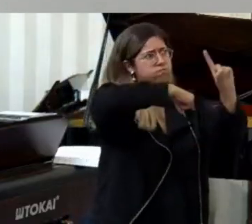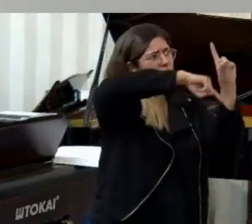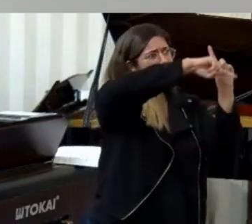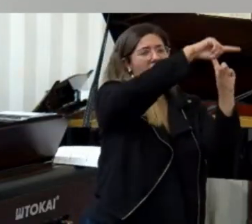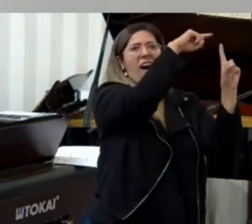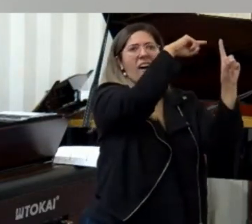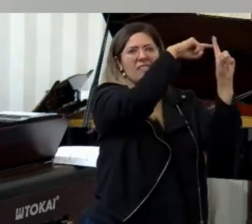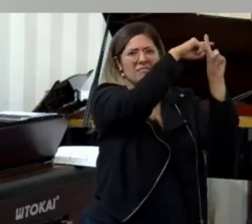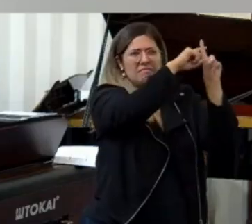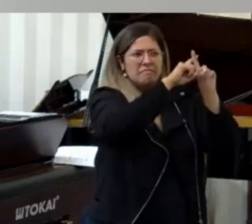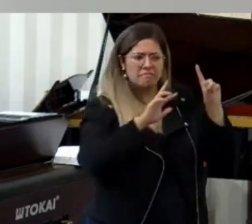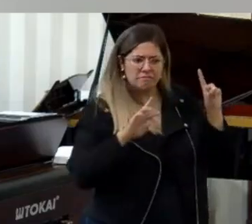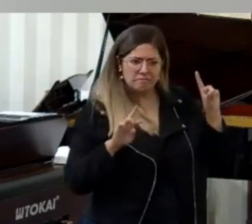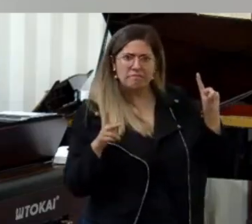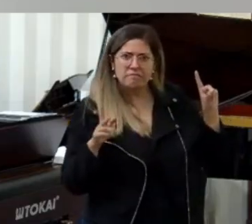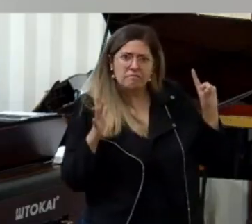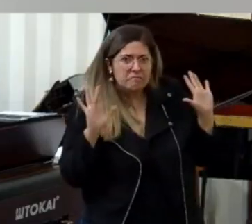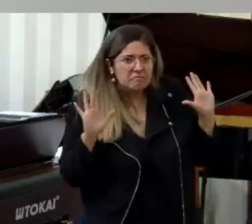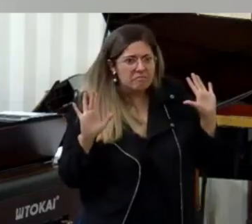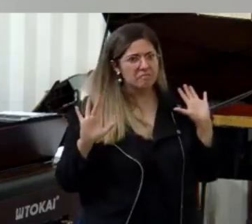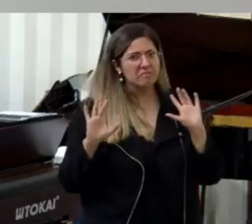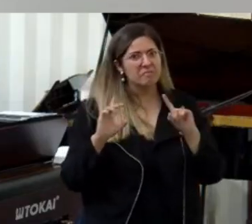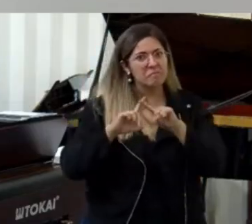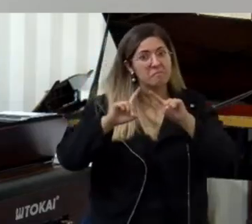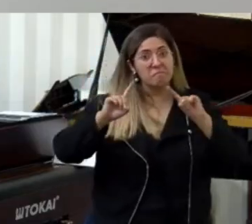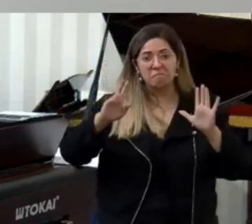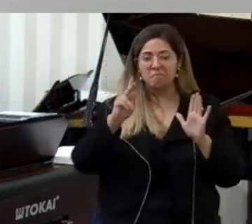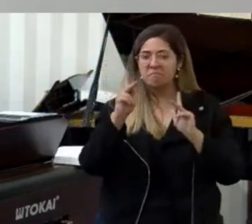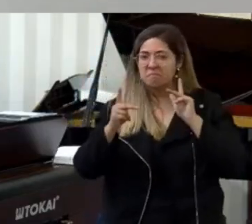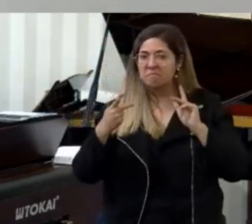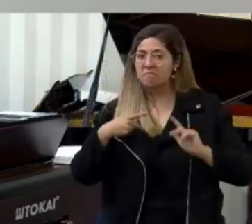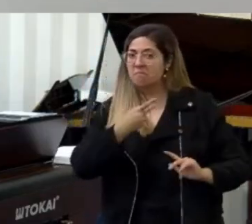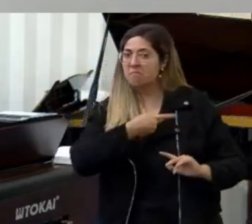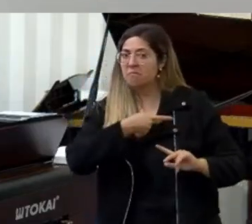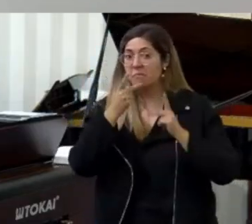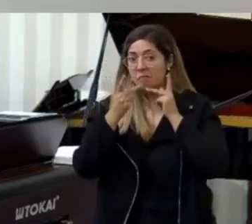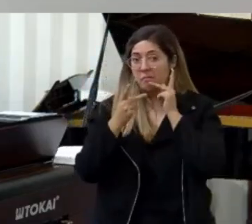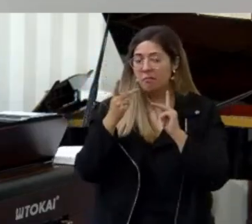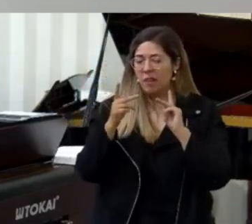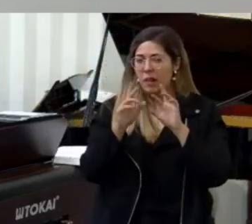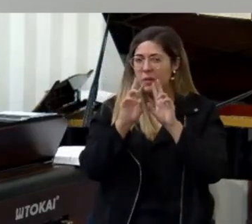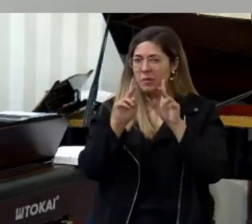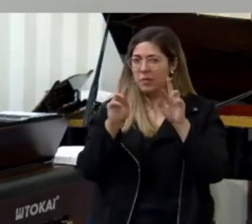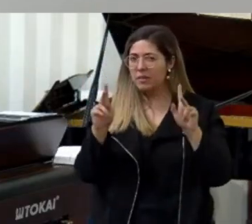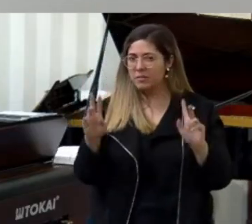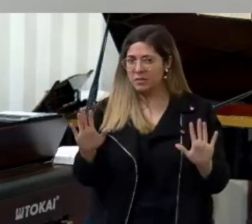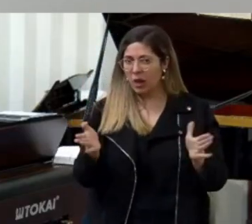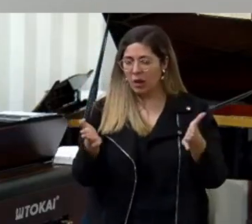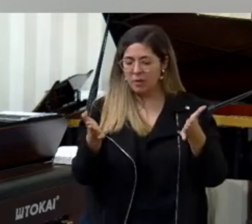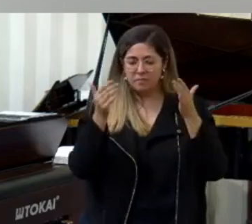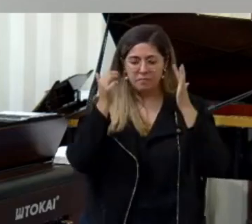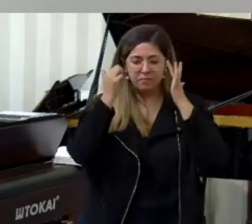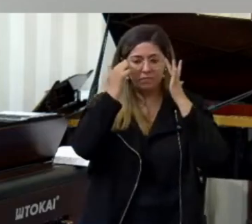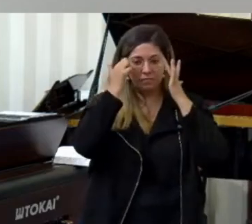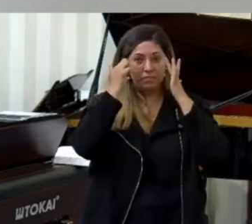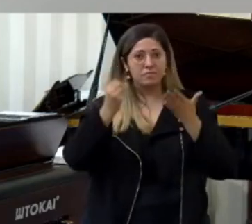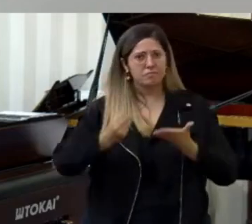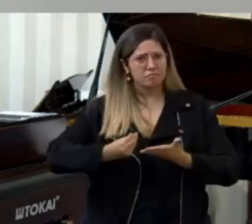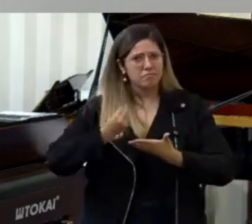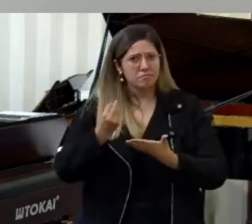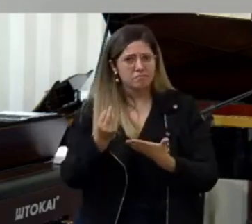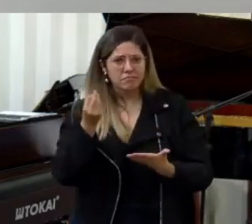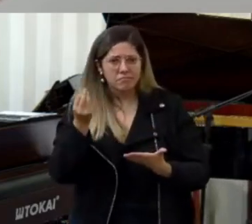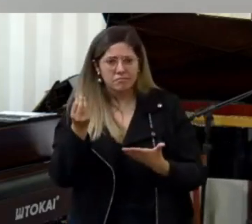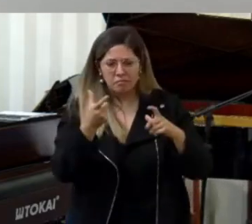em cima. É um pouco estranho isso, mas o pastor quer orientar vocês ao seguinte: na vida de